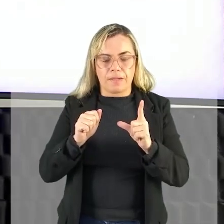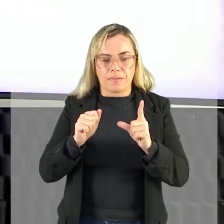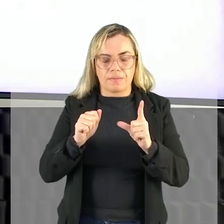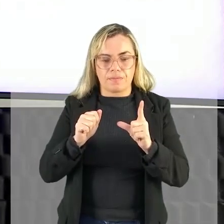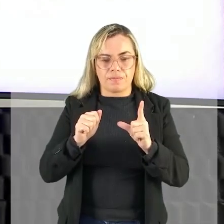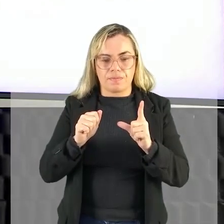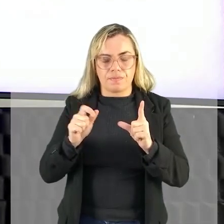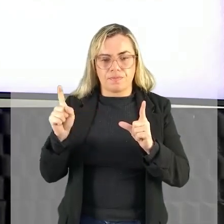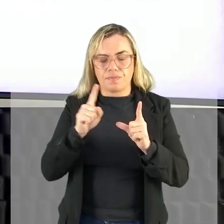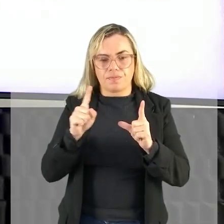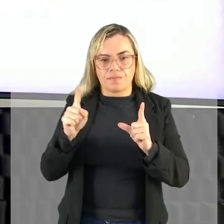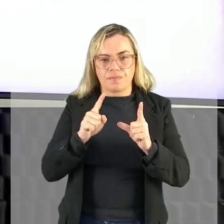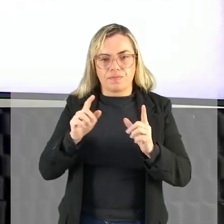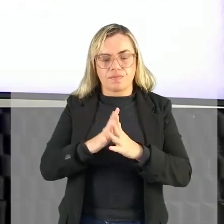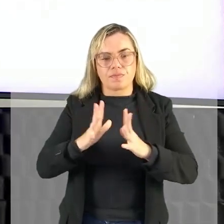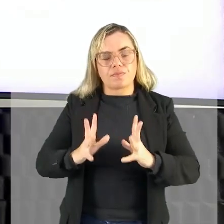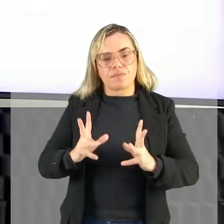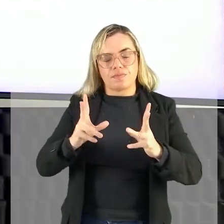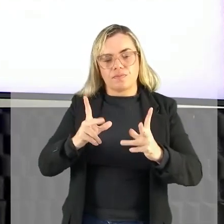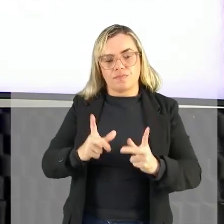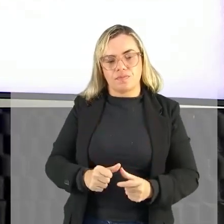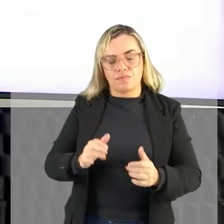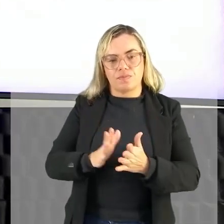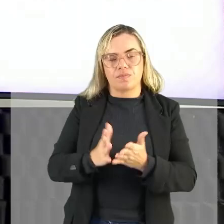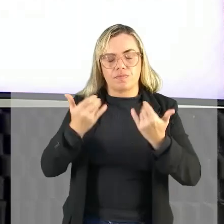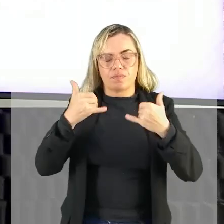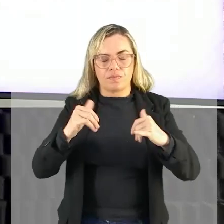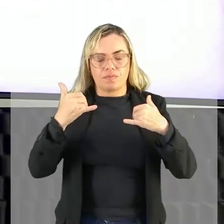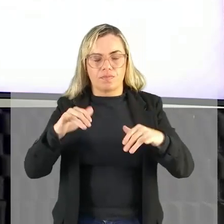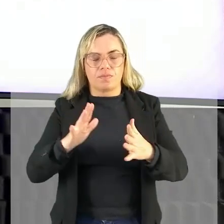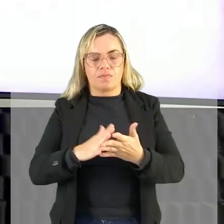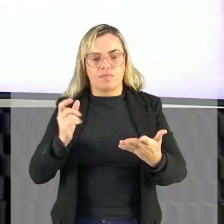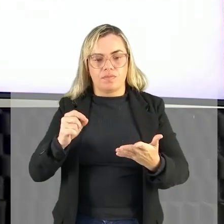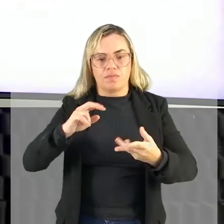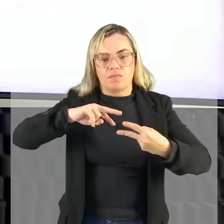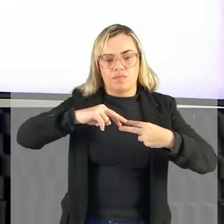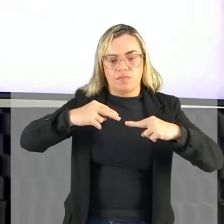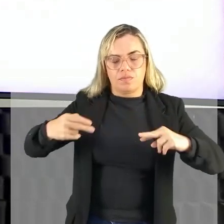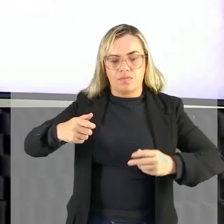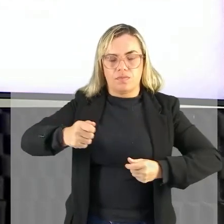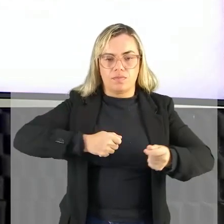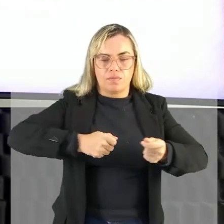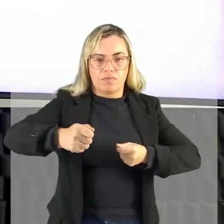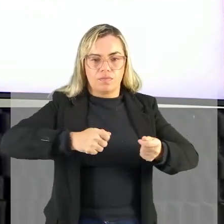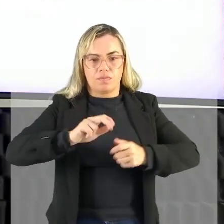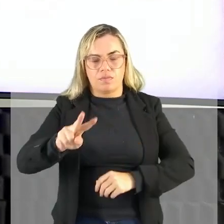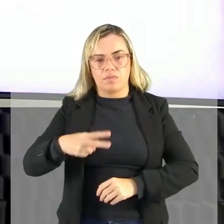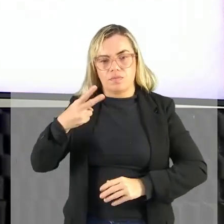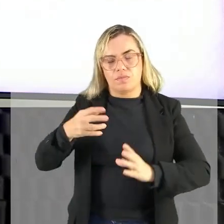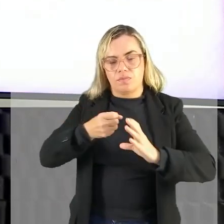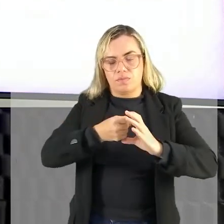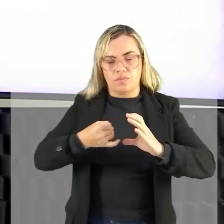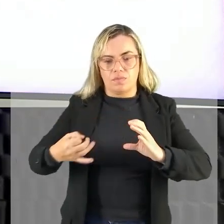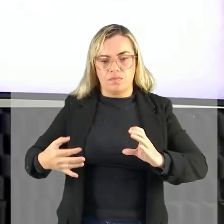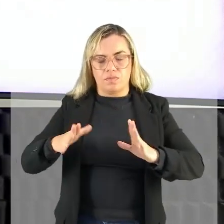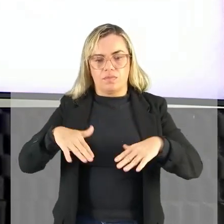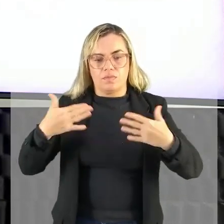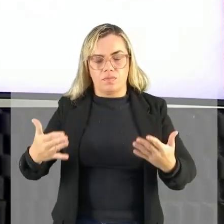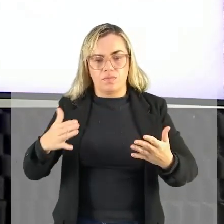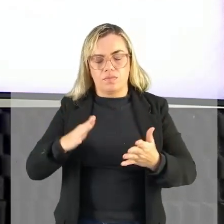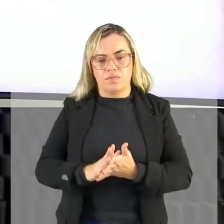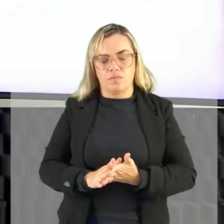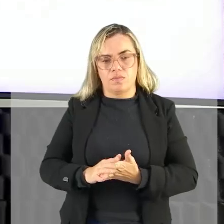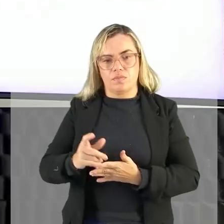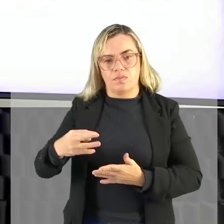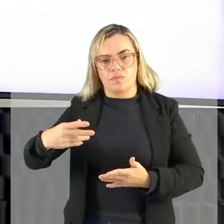pleiotropia. Não, a pleiotropia é toda vez que uma informação genética controla 2 características, né? Ela ativa